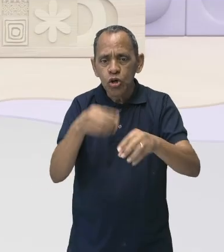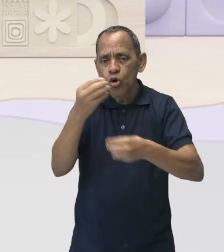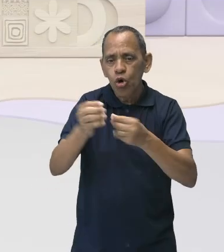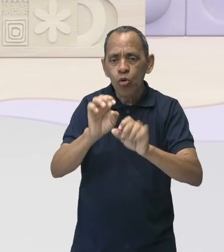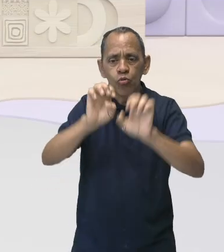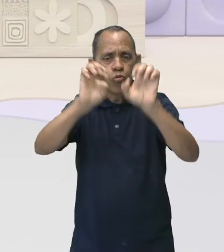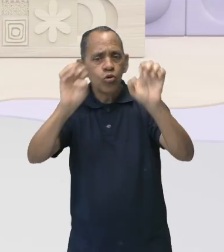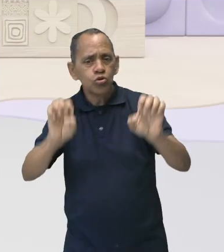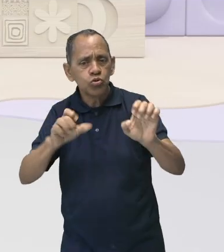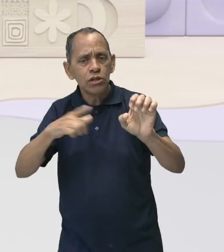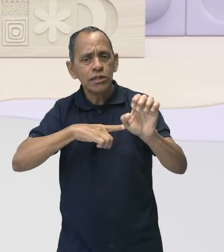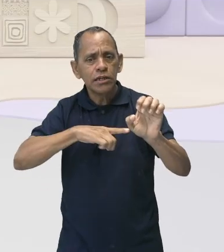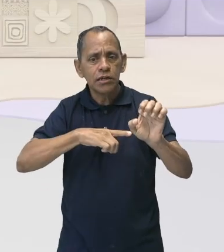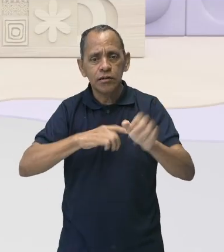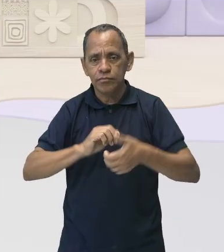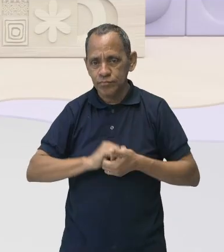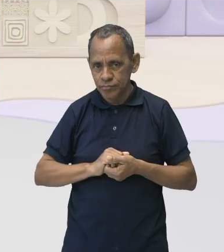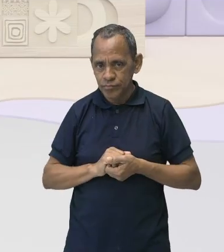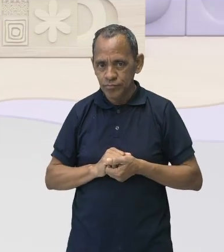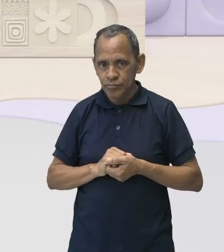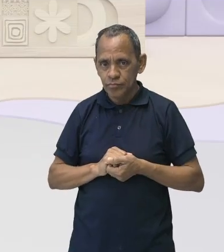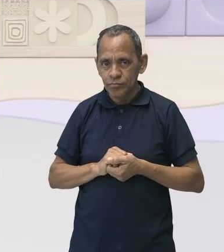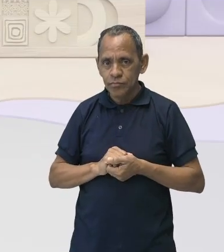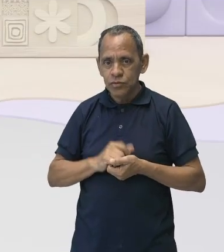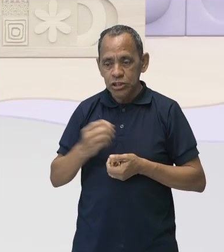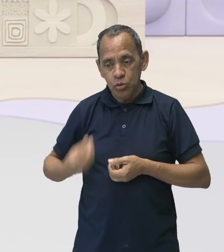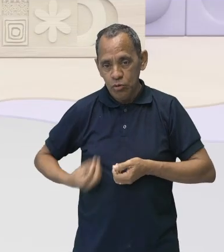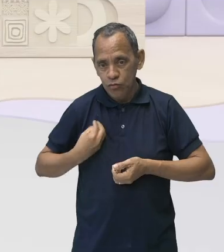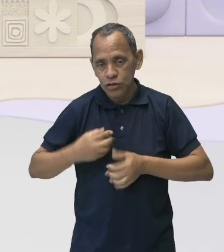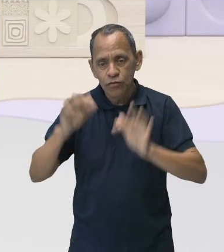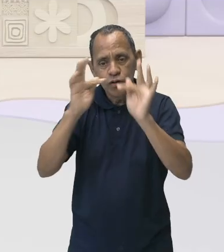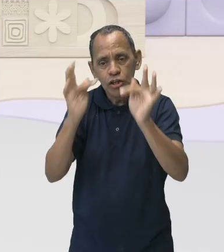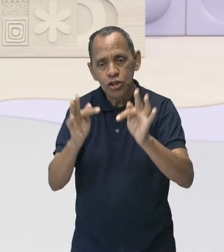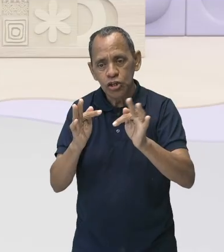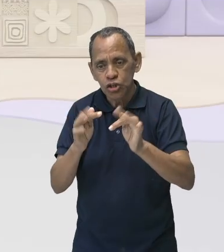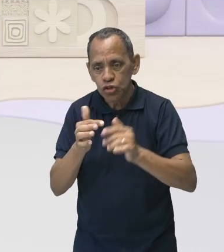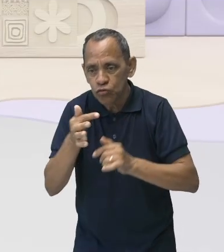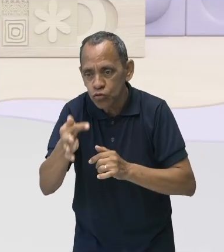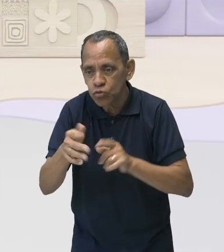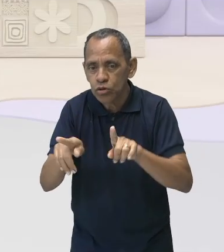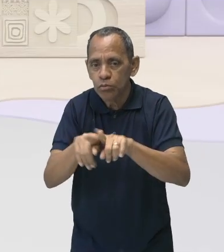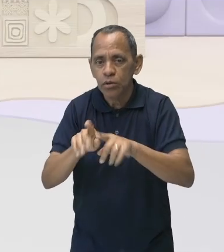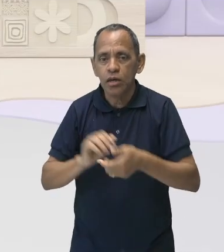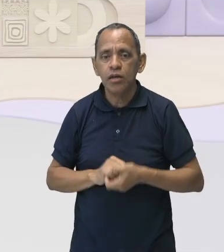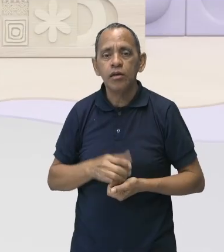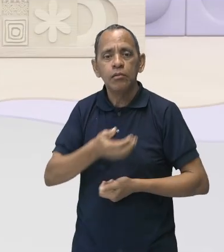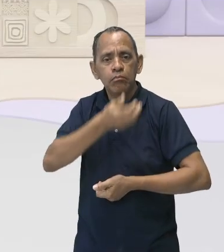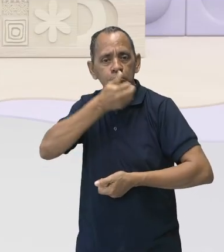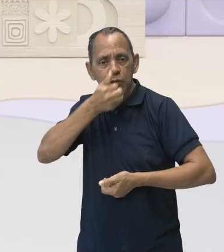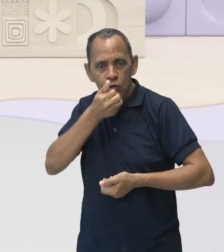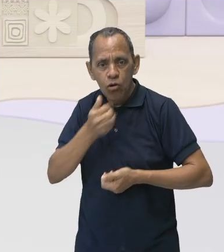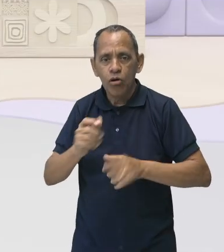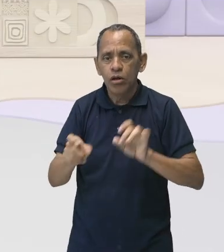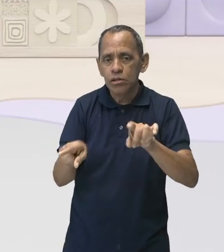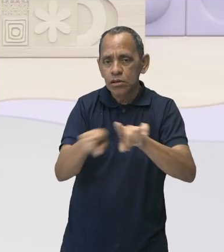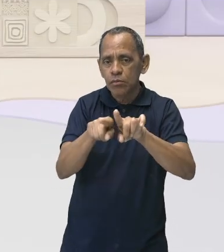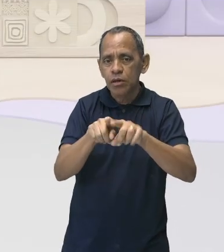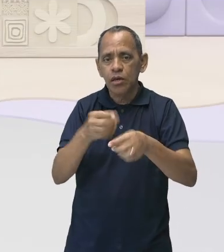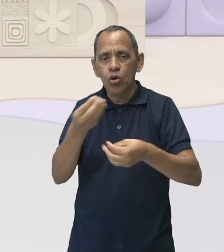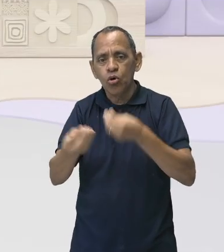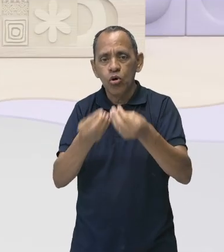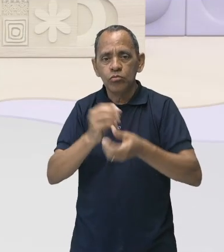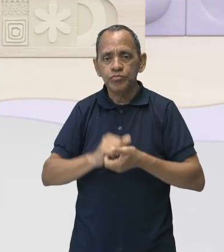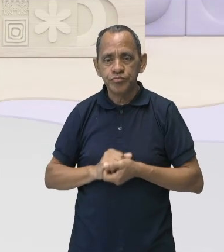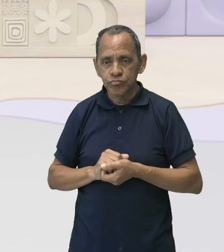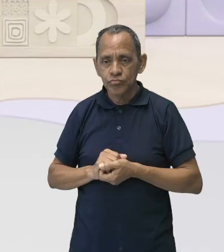estruturar isso para poder ter uma vida mais feliz, para poder ter uma vida mais sustentável? Então, ao longo